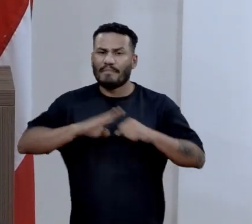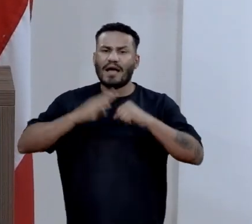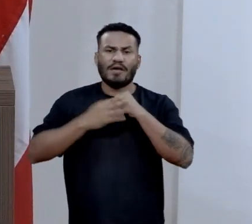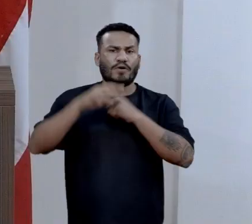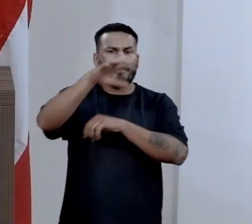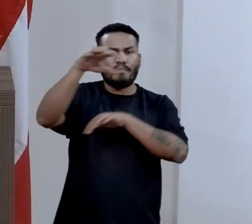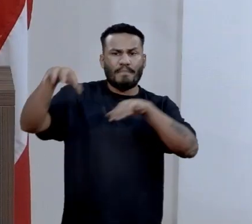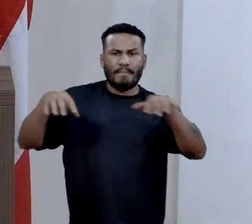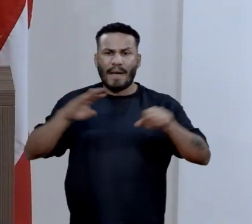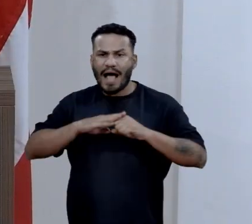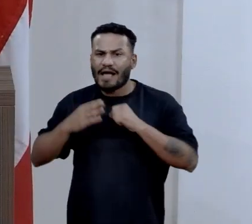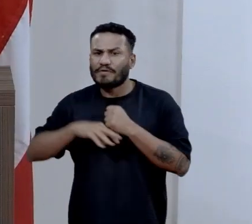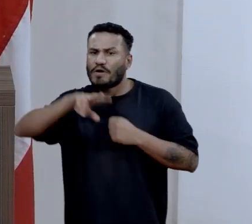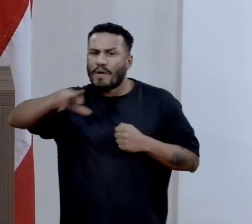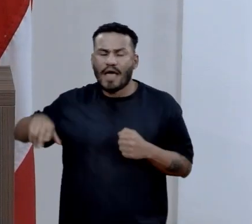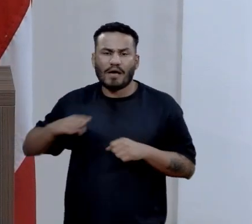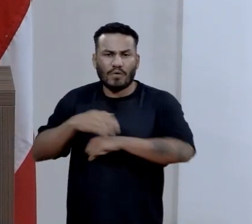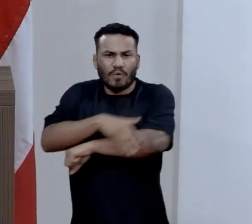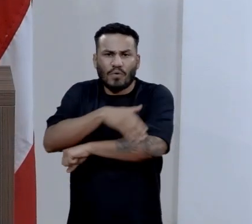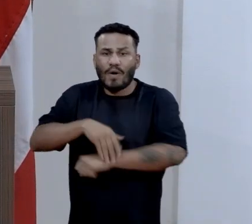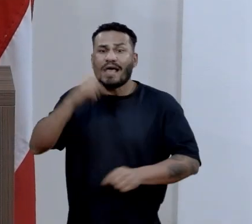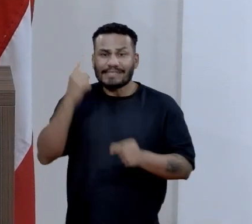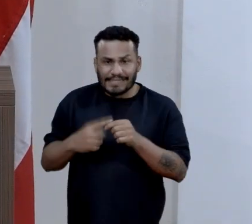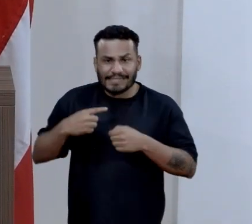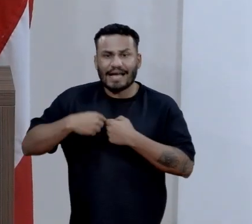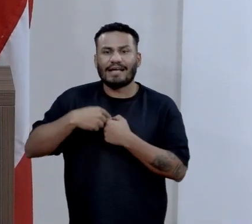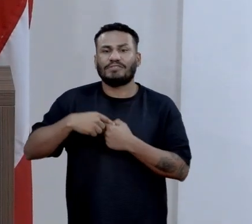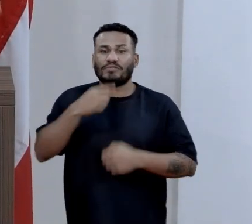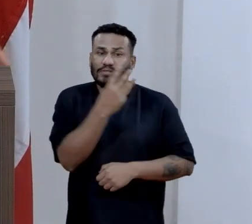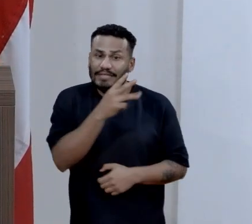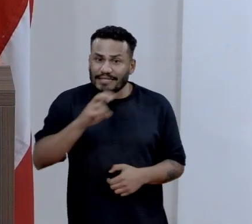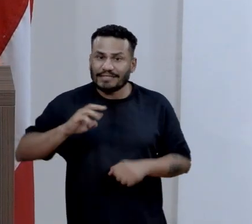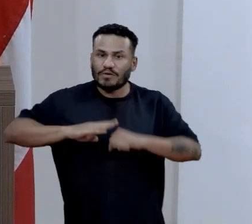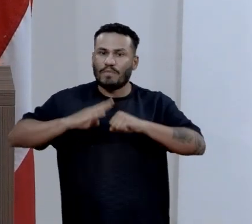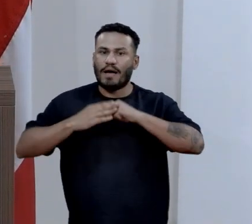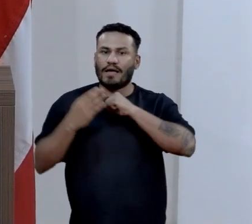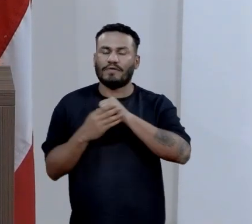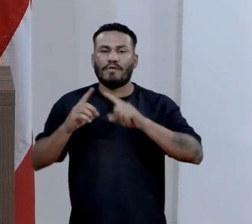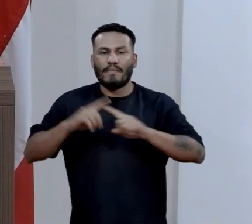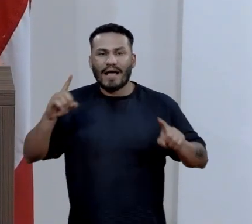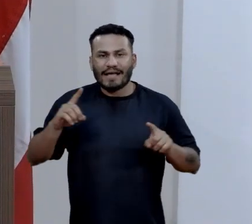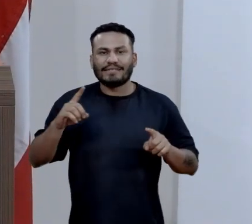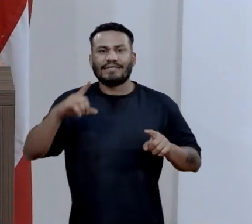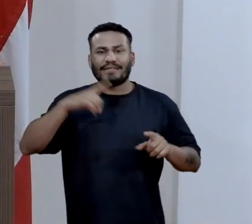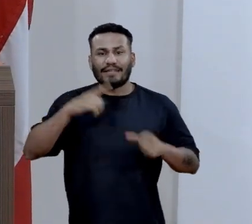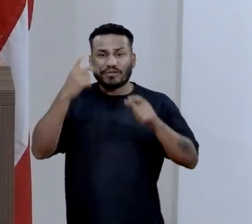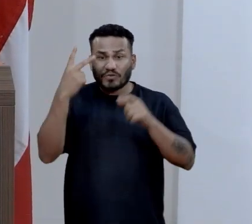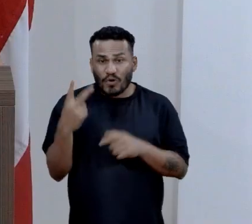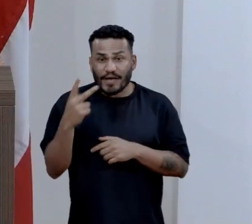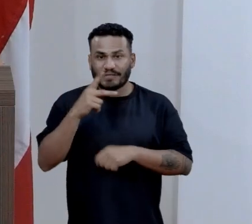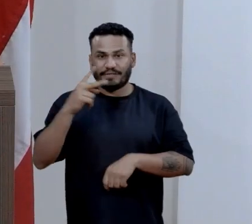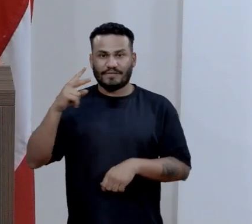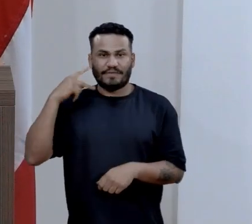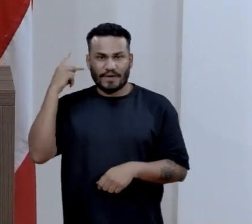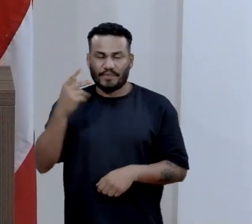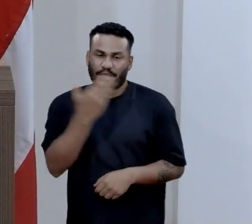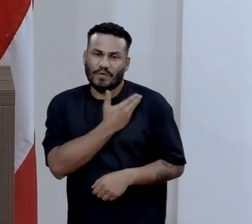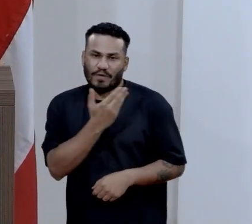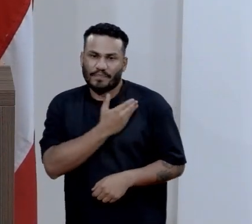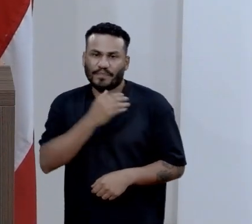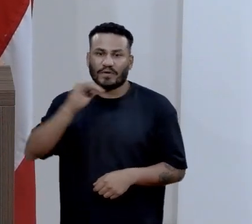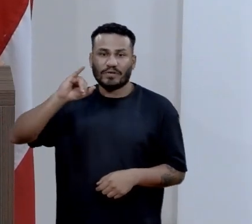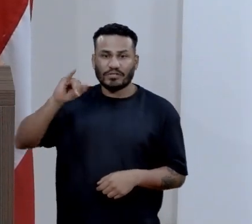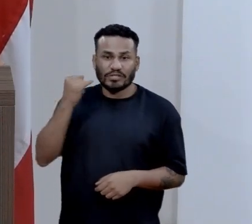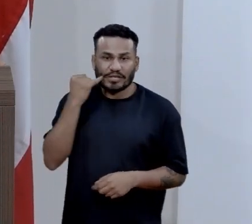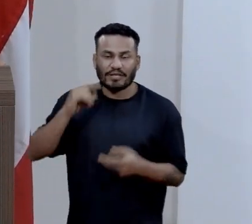vereador não é de um bairro, não é de uma rua, o vereador quando se elege, ele é da cidade, é dos 35 bairros. Mas por sinal ali tem 2 vereadores. Tem o meu colega vereador Gevô